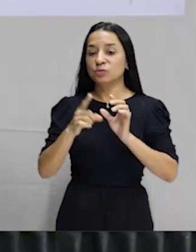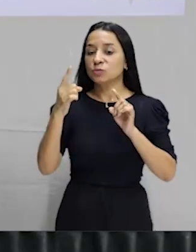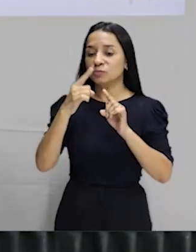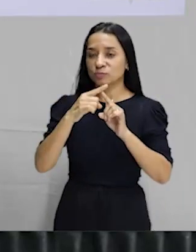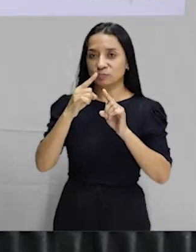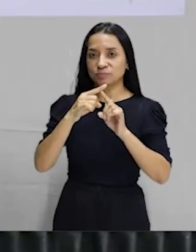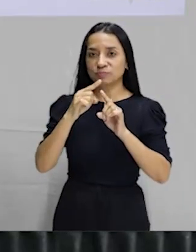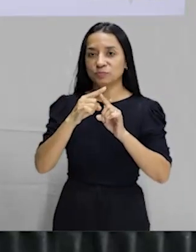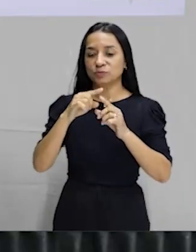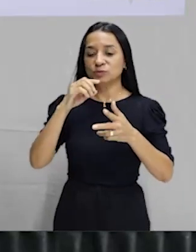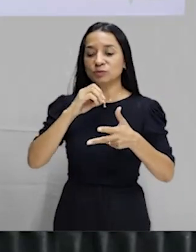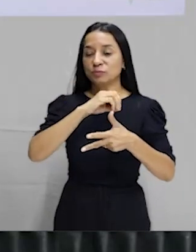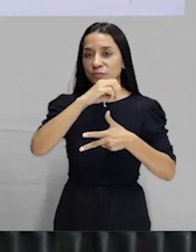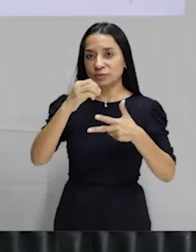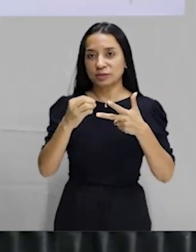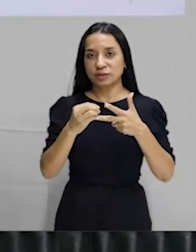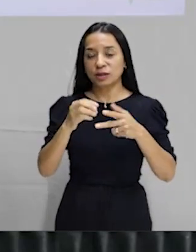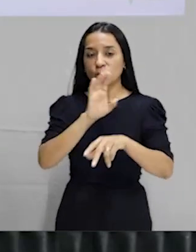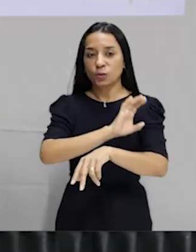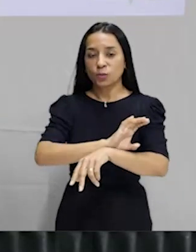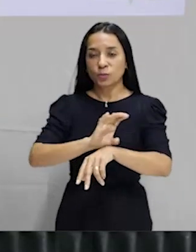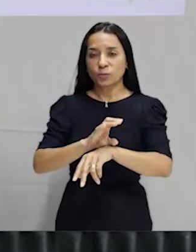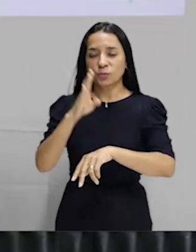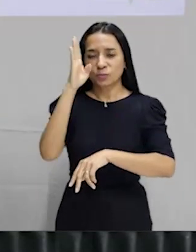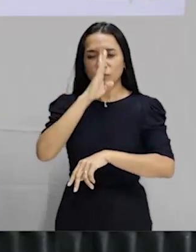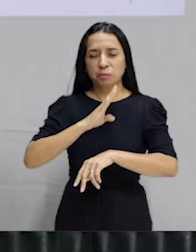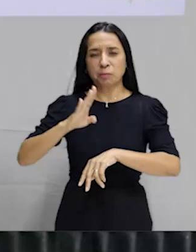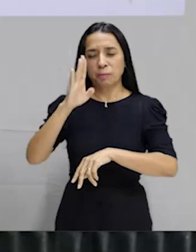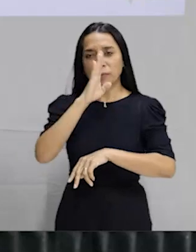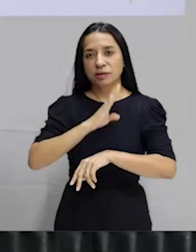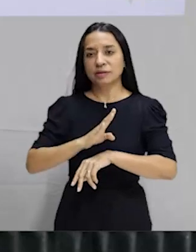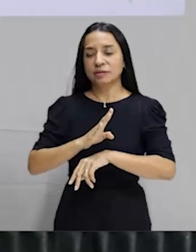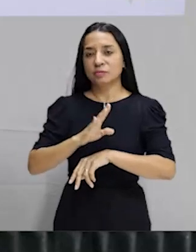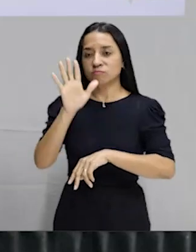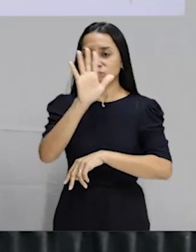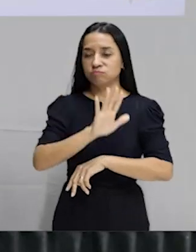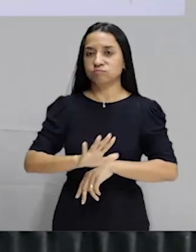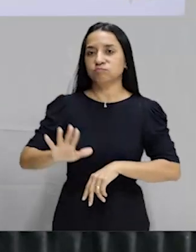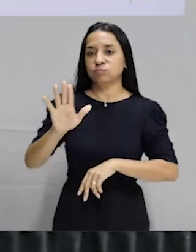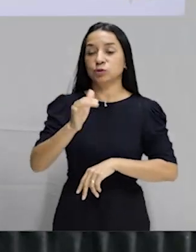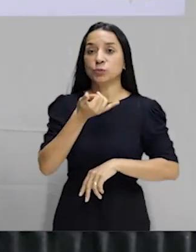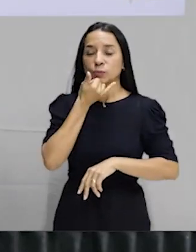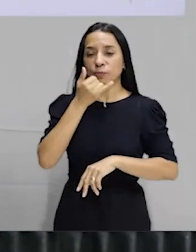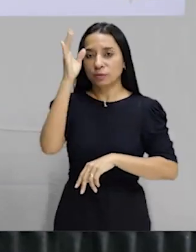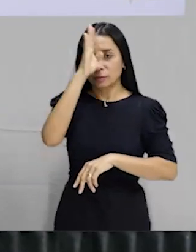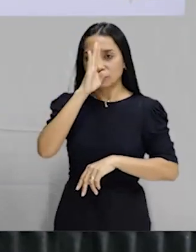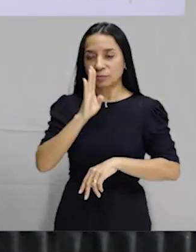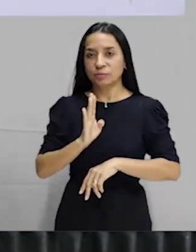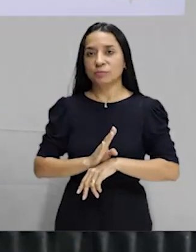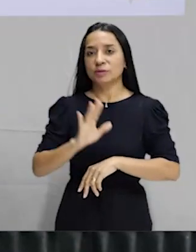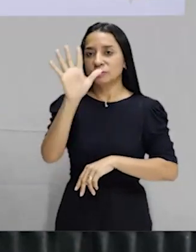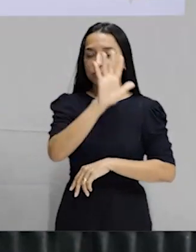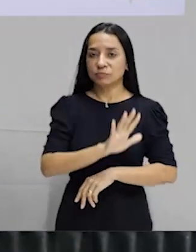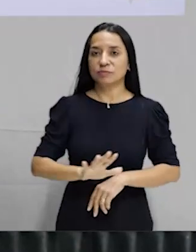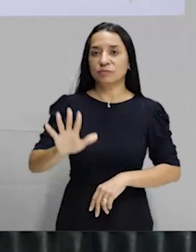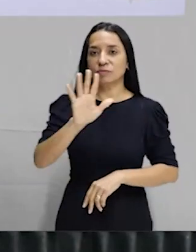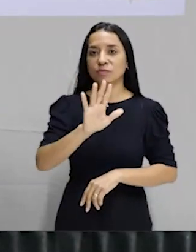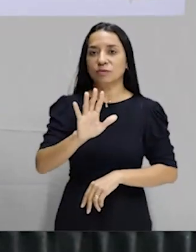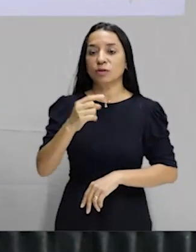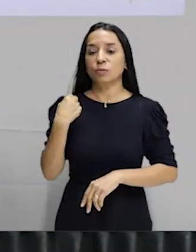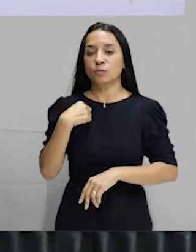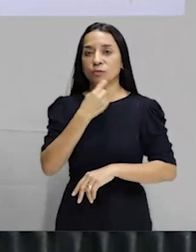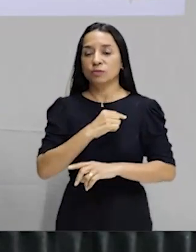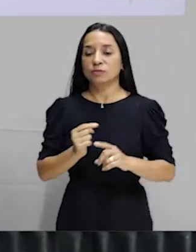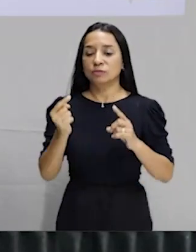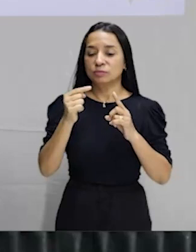e concursos, né, pelo Brasil afora, tá? Aonde o nosso objetivo é apresentar para vocês